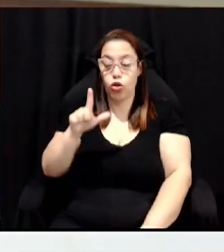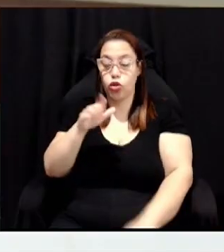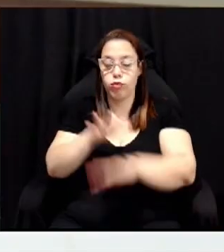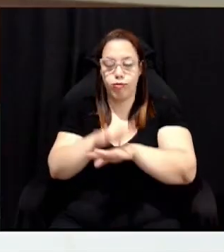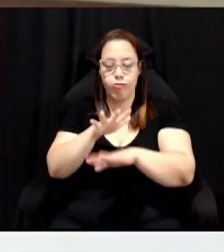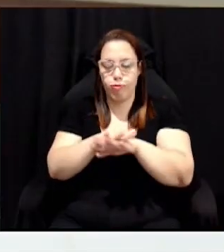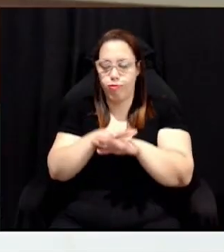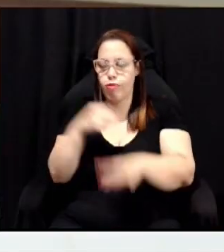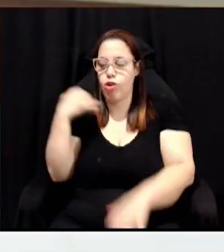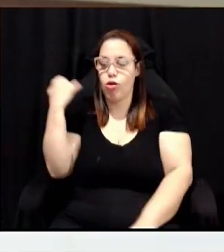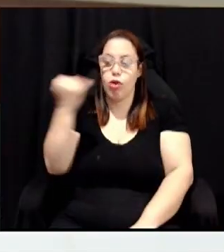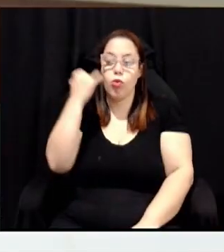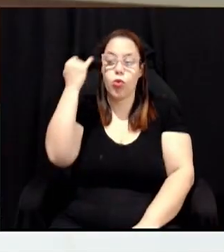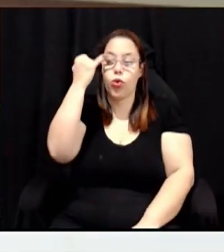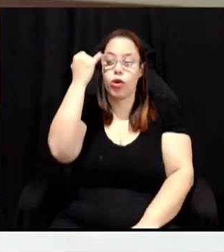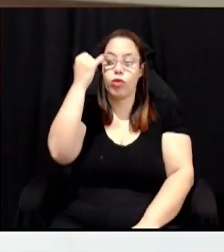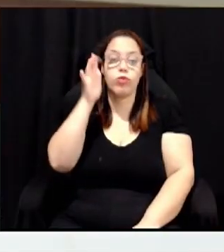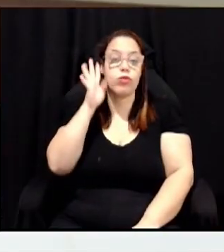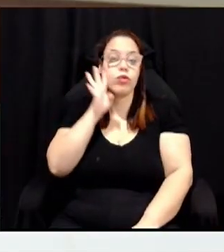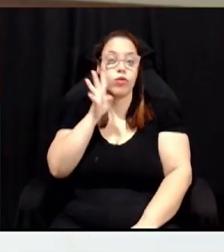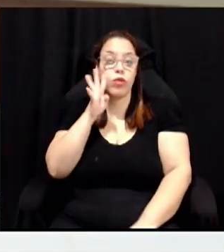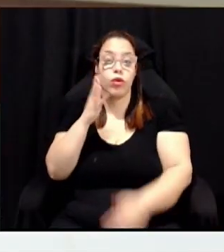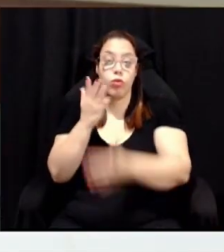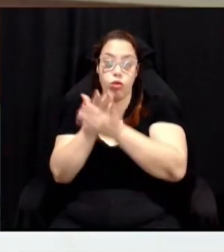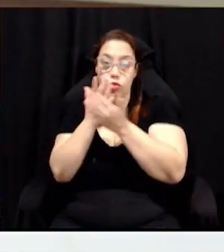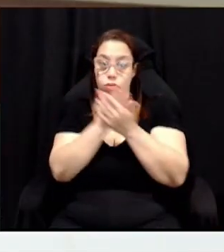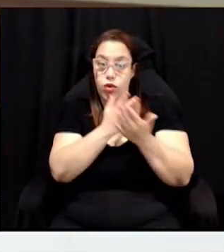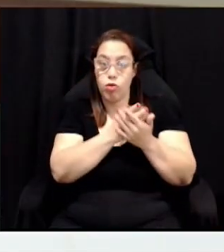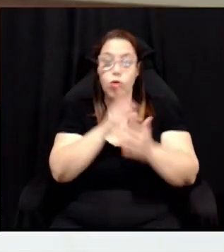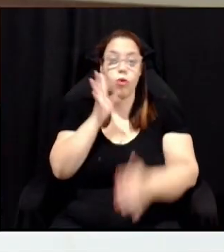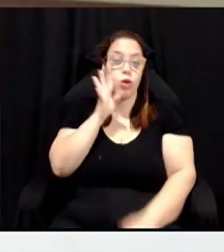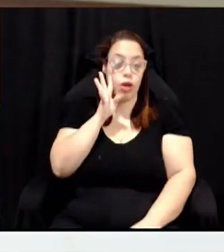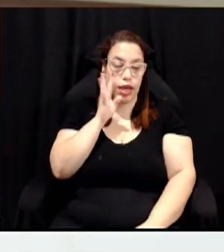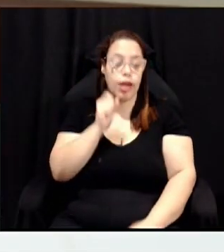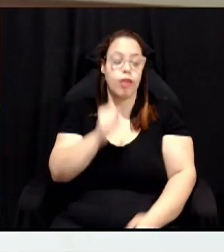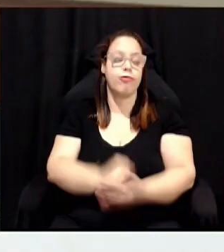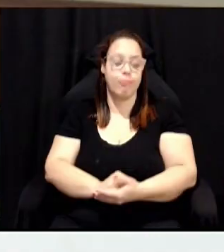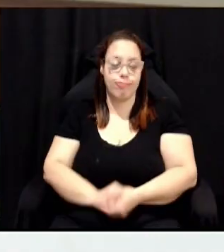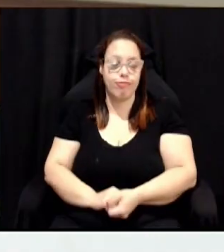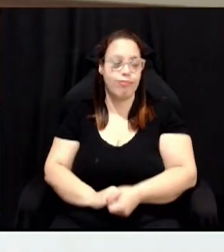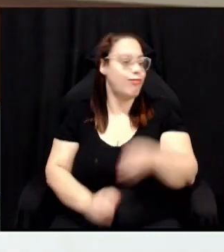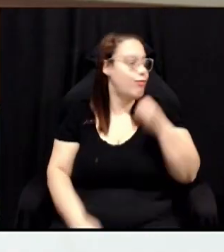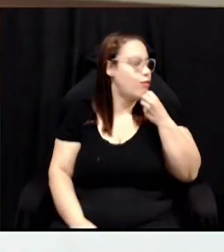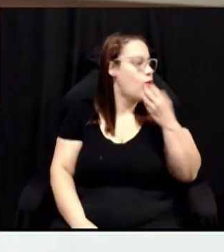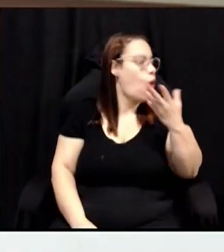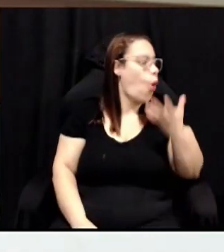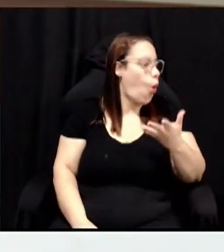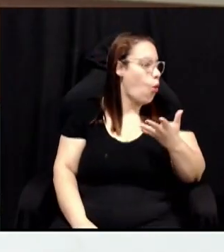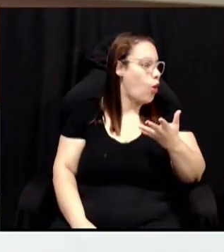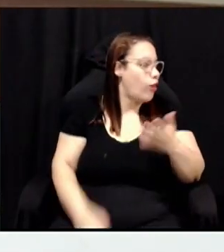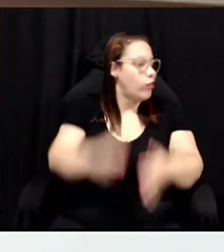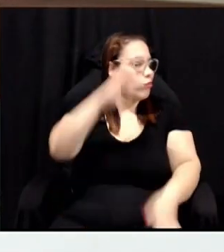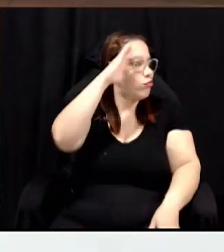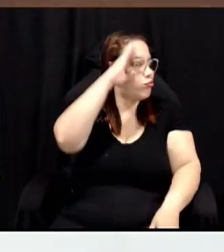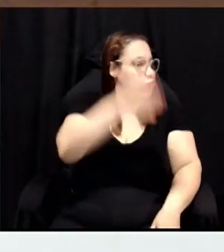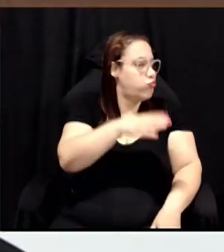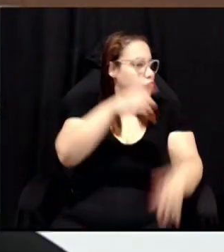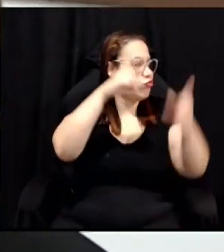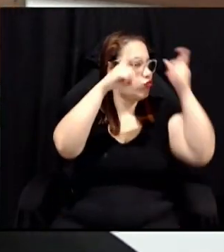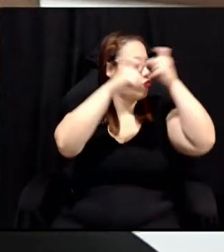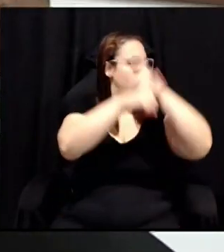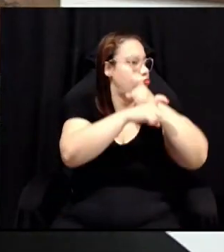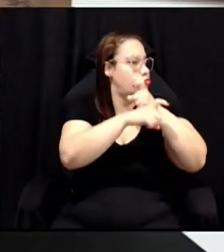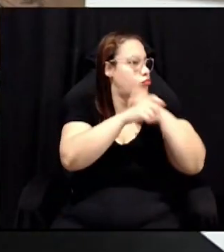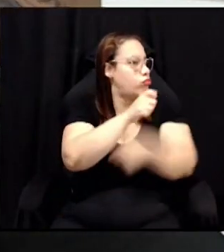importante e é muito legal de ser estudada. Muito legal mesmo. E quais as principais dificuldades dos